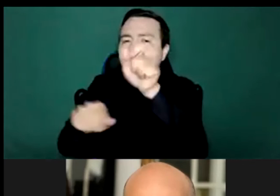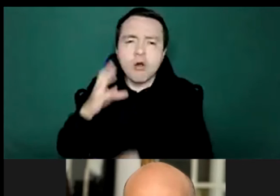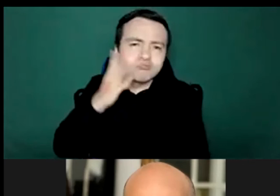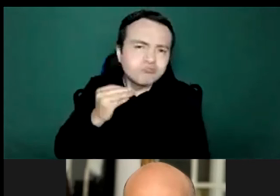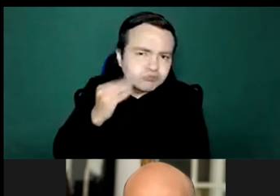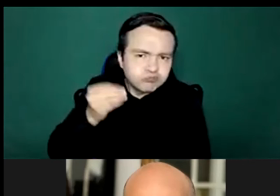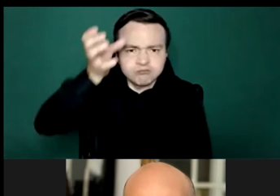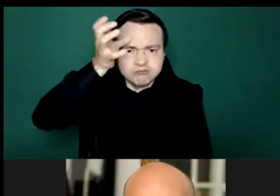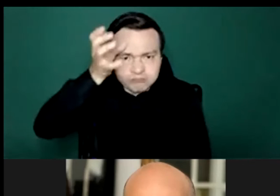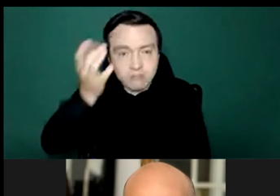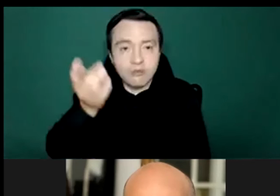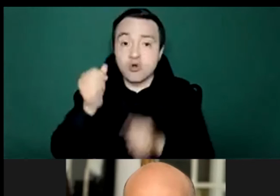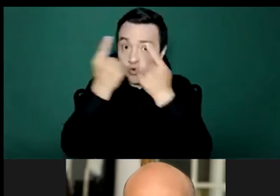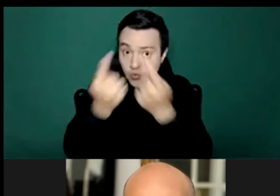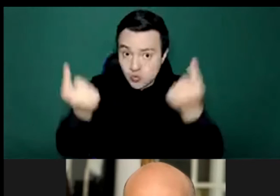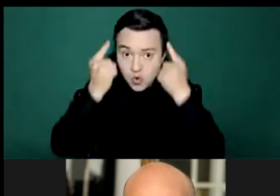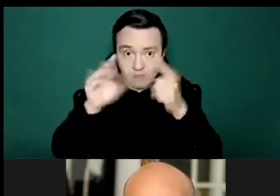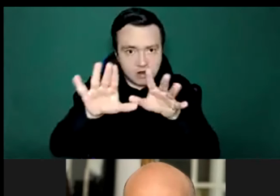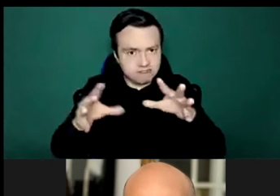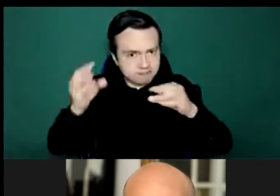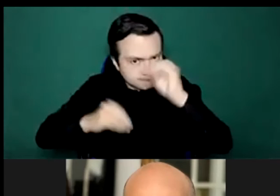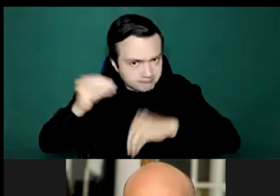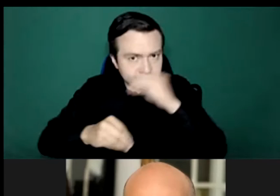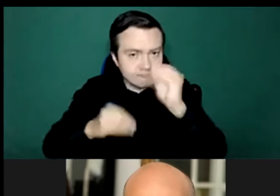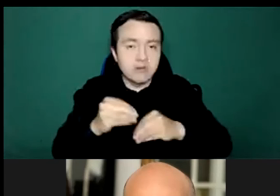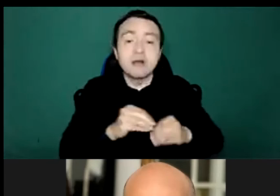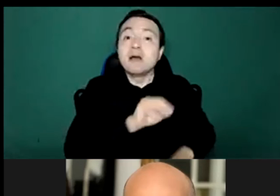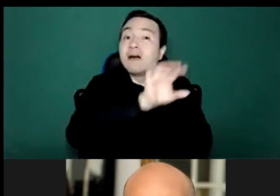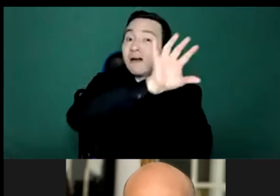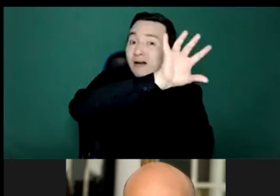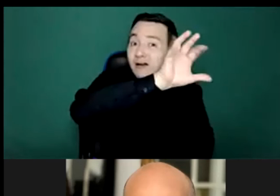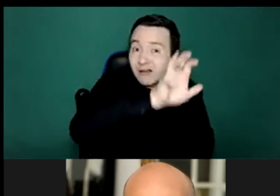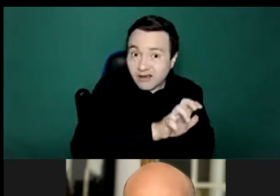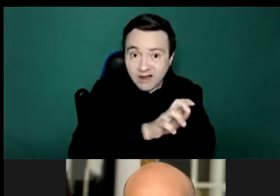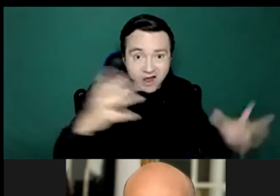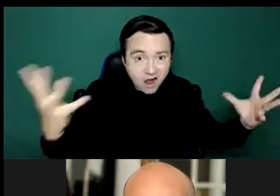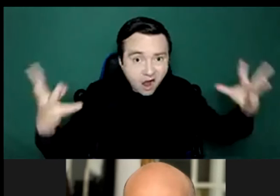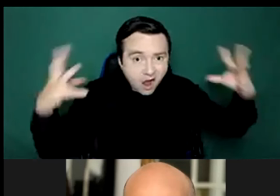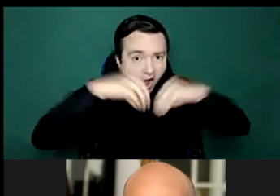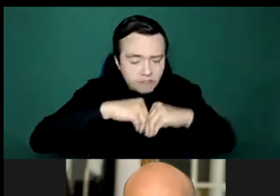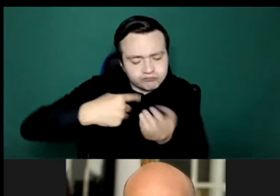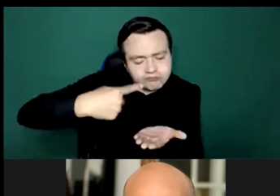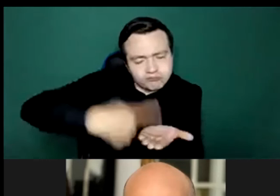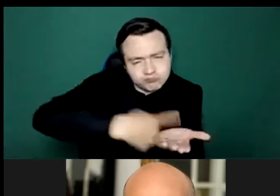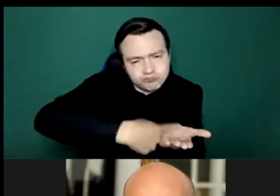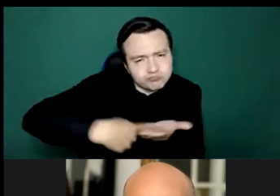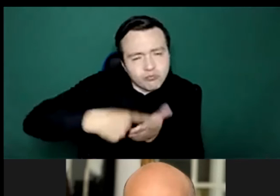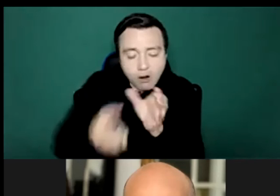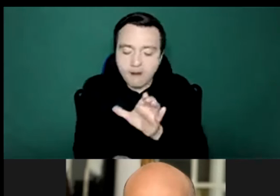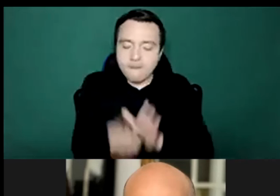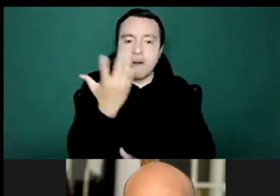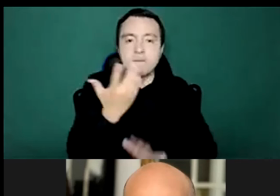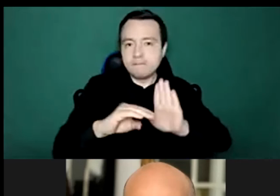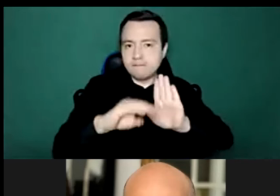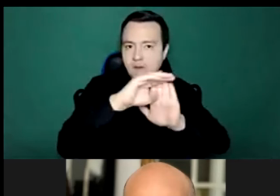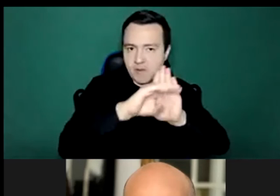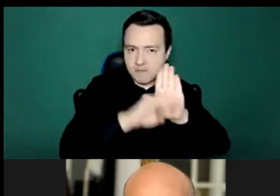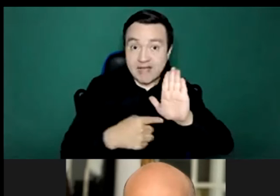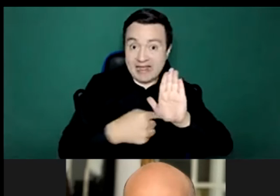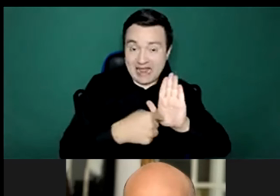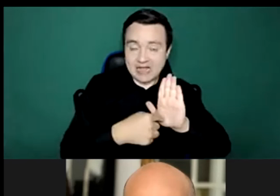vários ministérios de saúde dos Estados-membros que também participaram desse desenvolvimento. Essas sessões mensuais